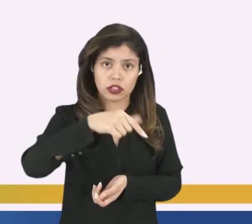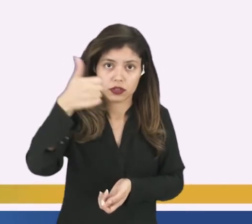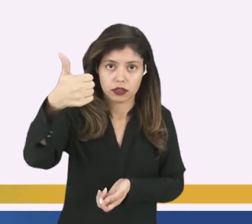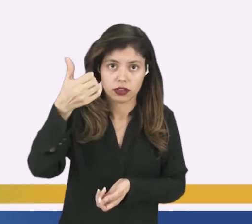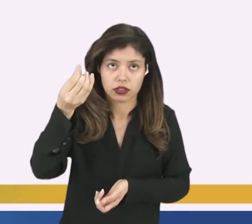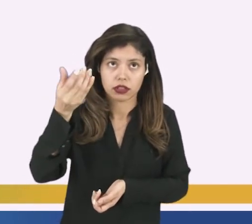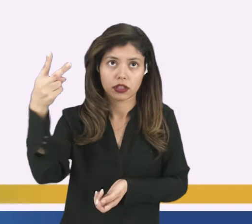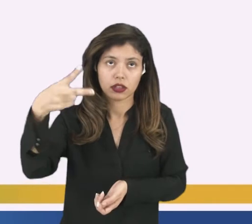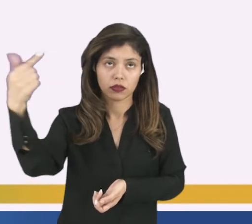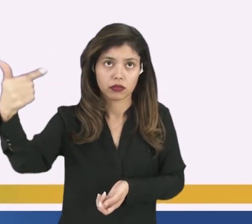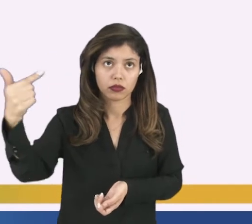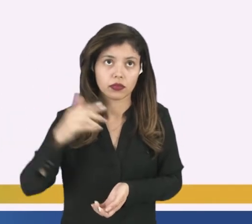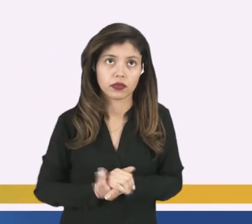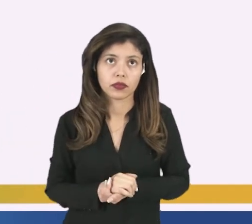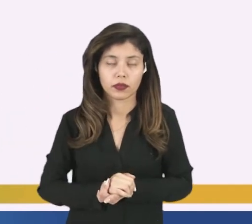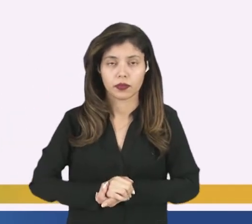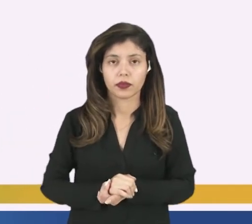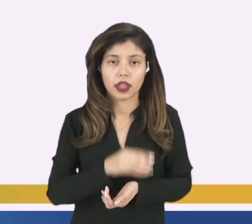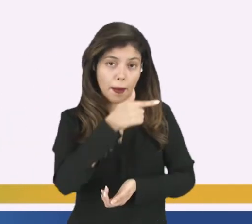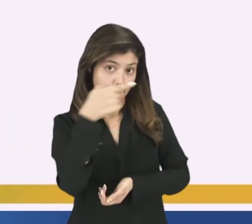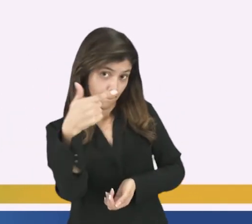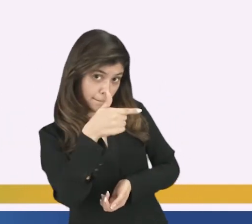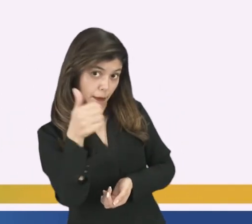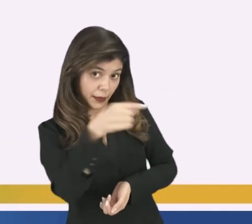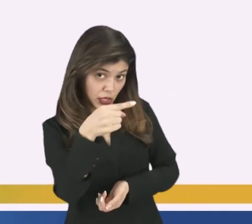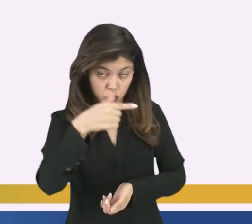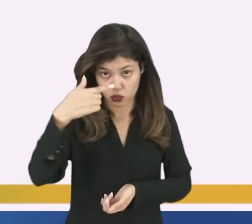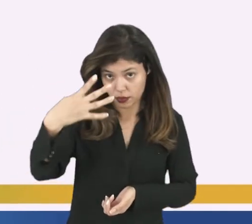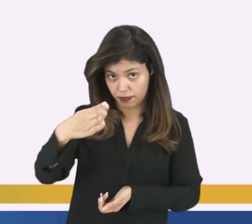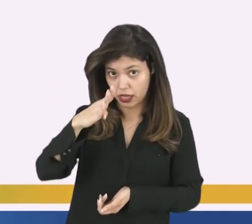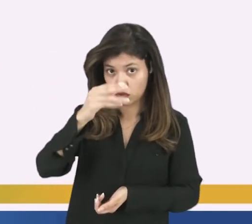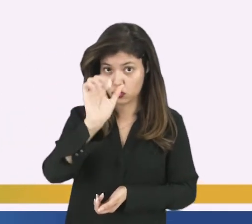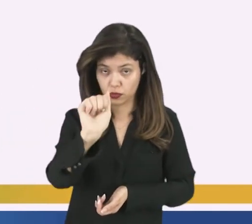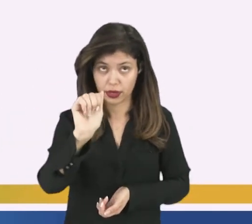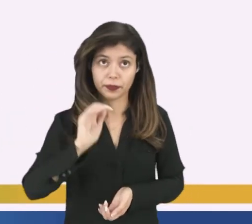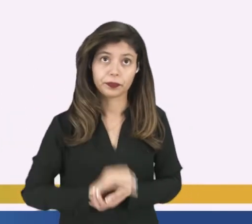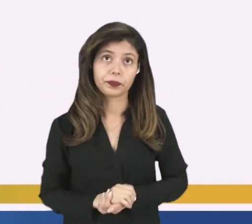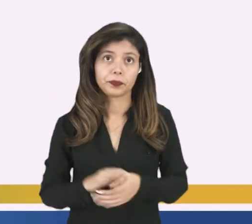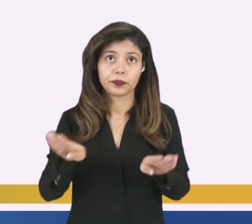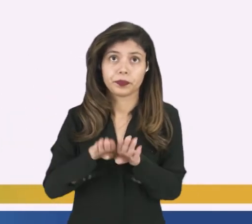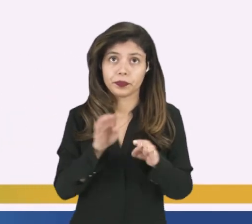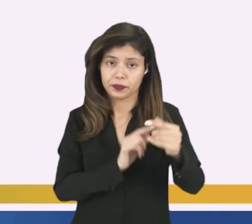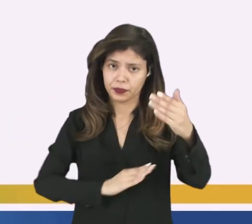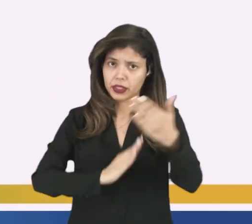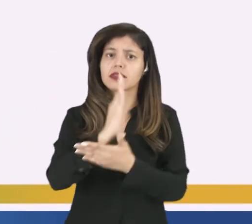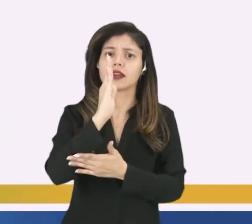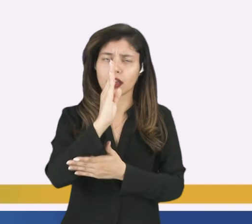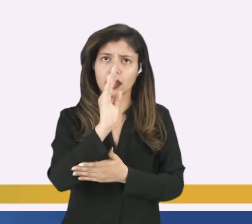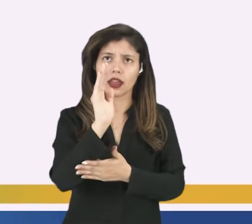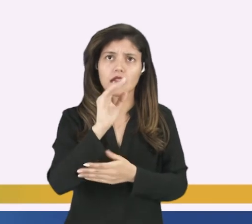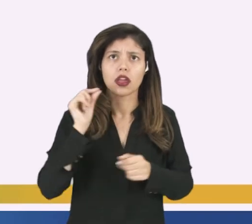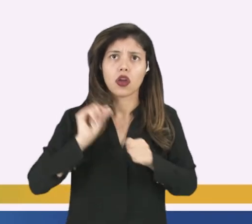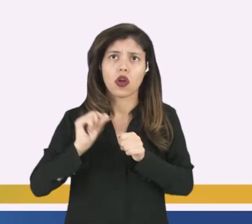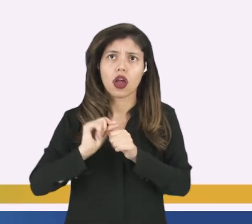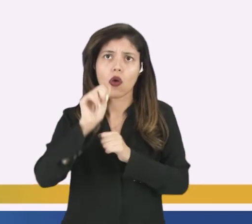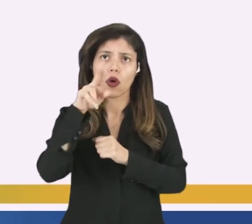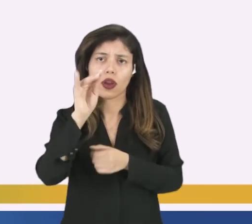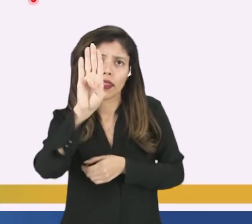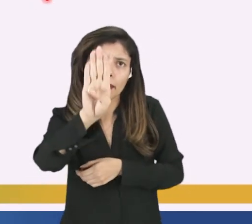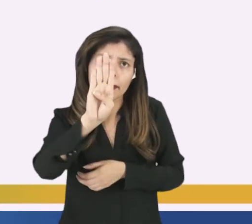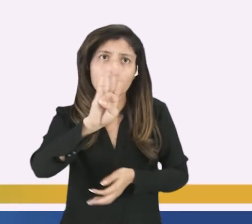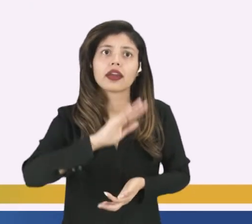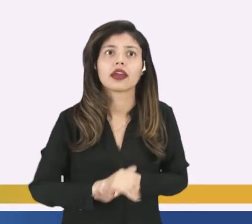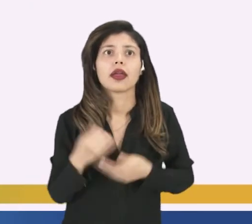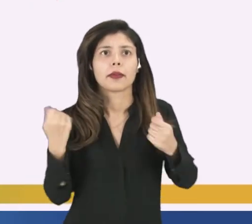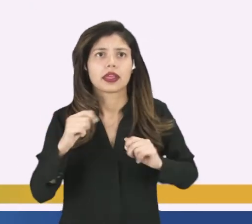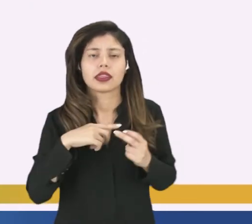é igual a 12 sobre 6, que é 2, que é justamente menos B sobre A, tá? Para passar pelo ponto da altura máxima da trajetória, o